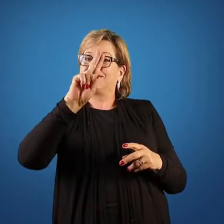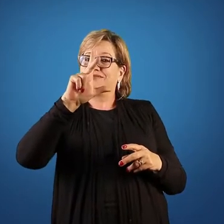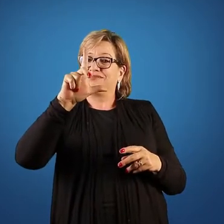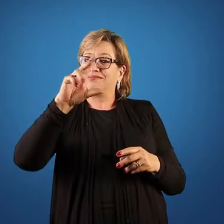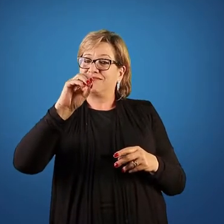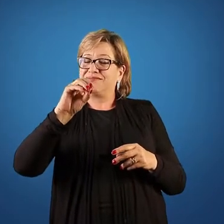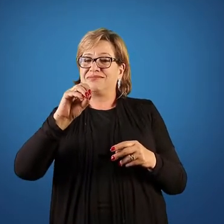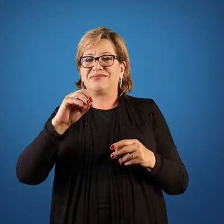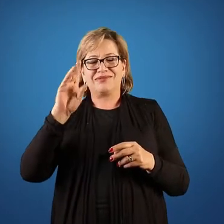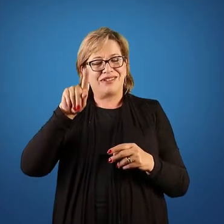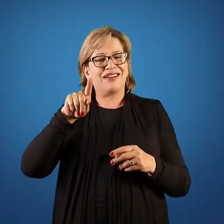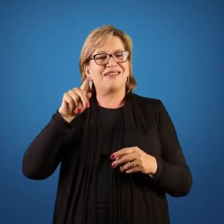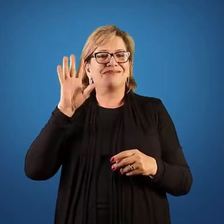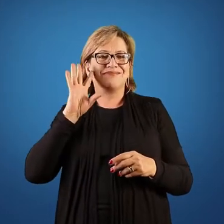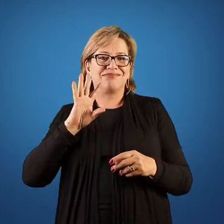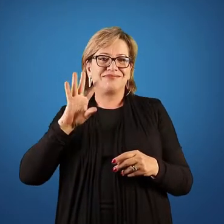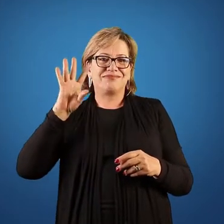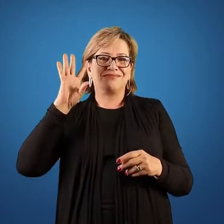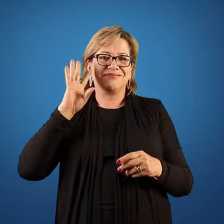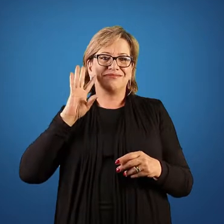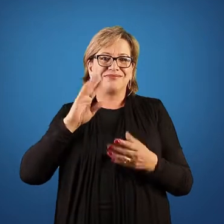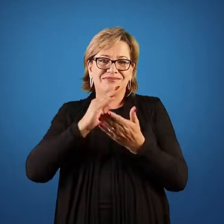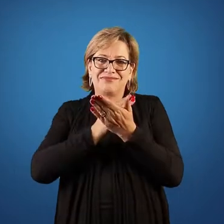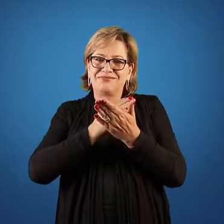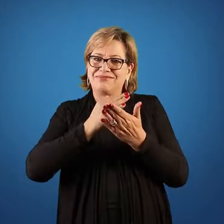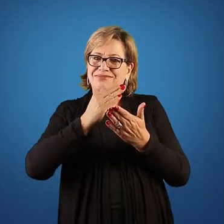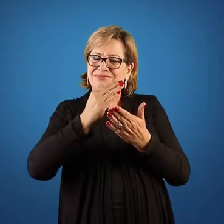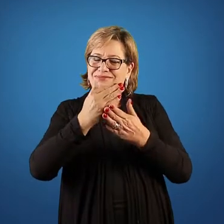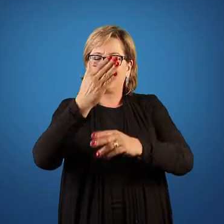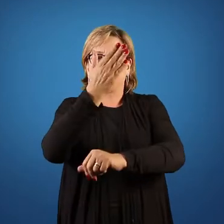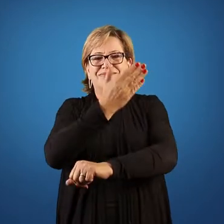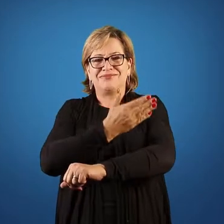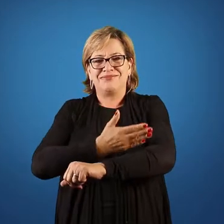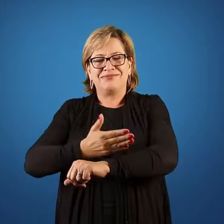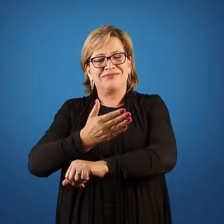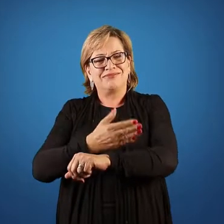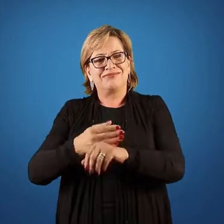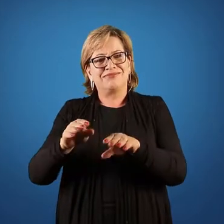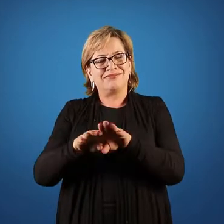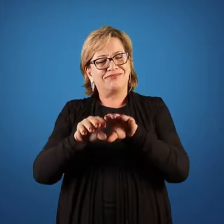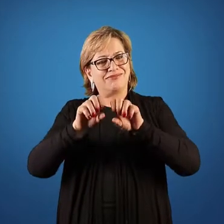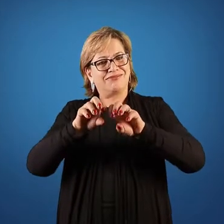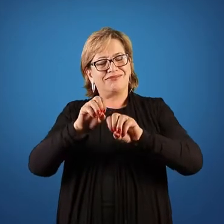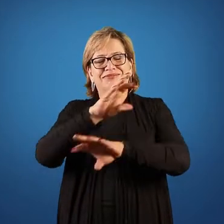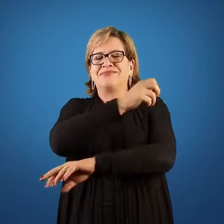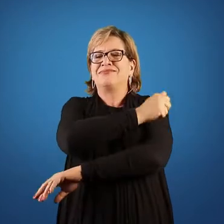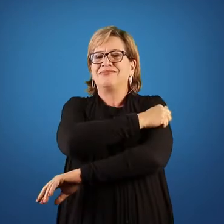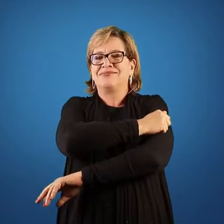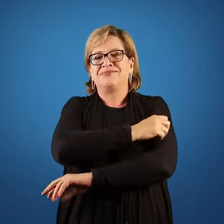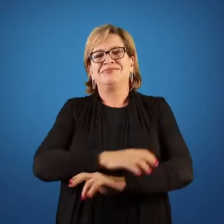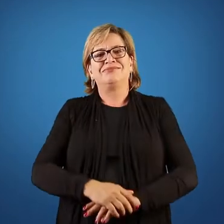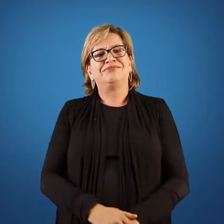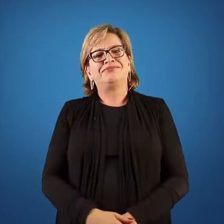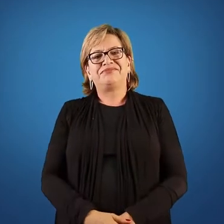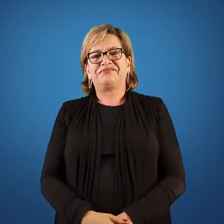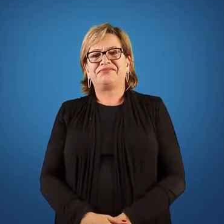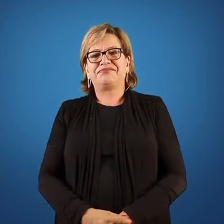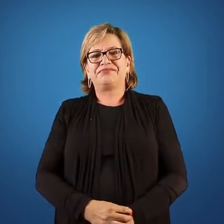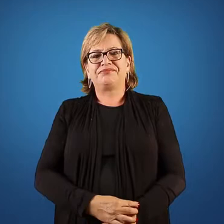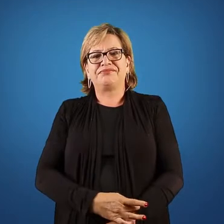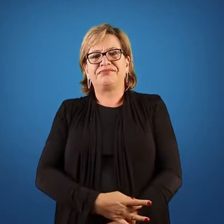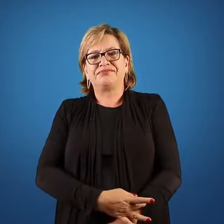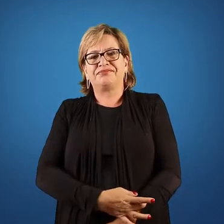é um elemento bem bacana aí para começar a ensinar os nossos alunos.